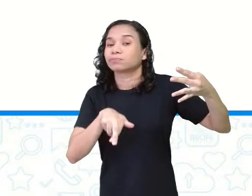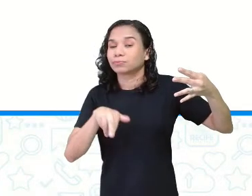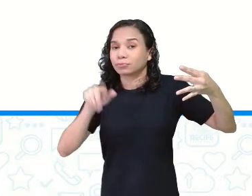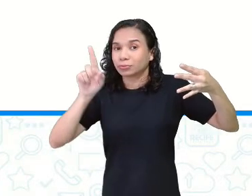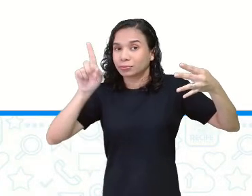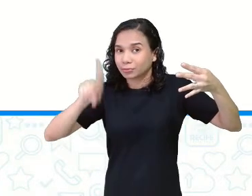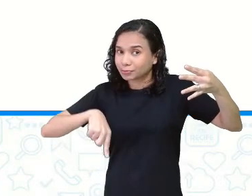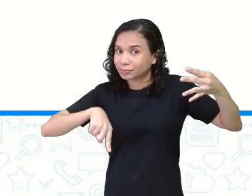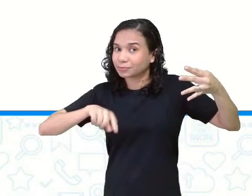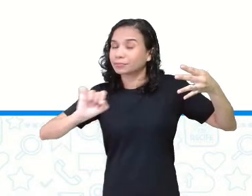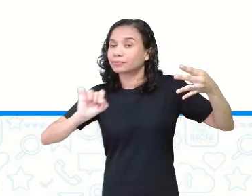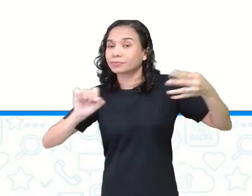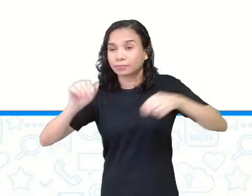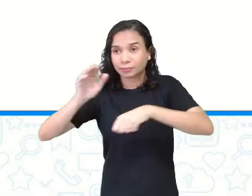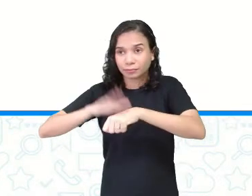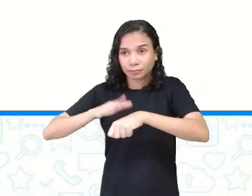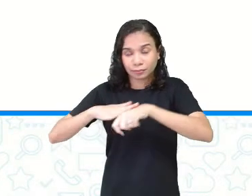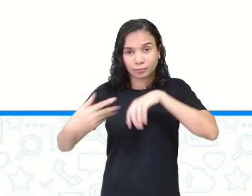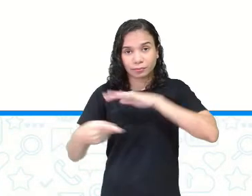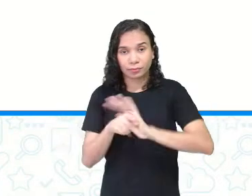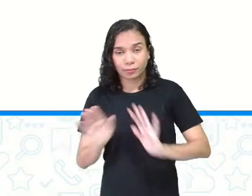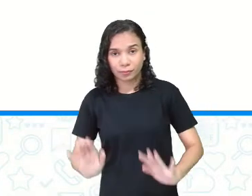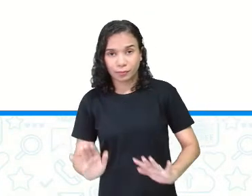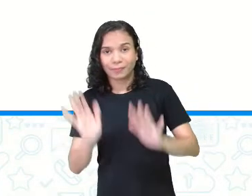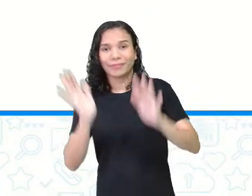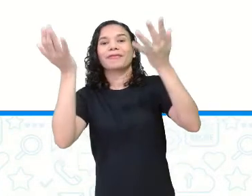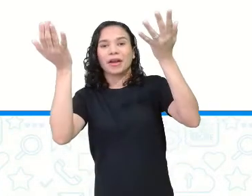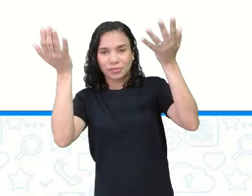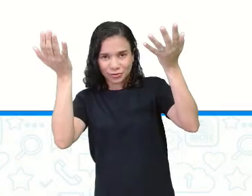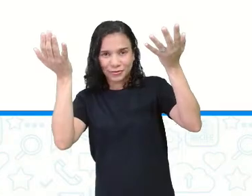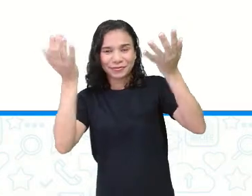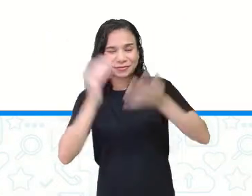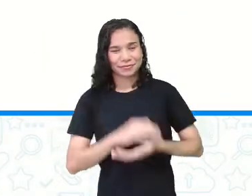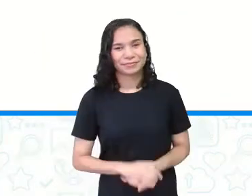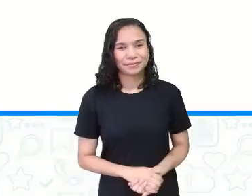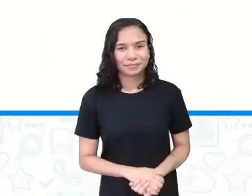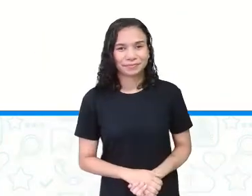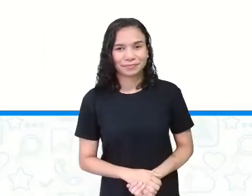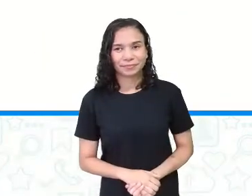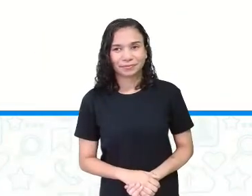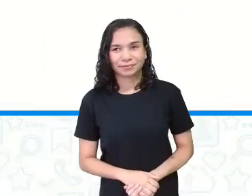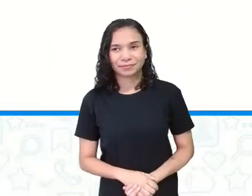aí serve para convidar para uma festa.